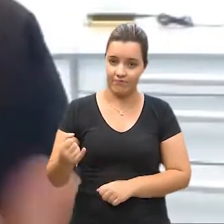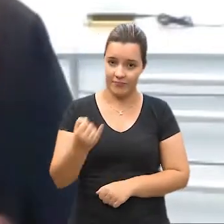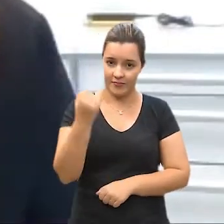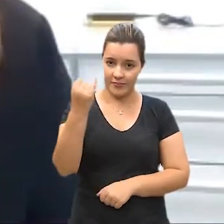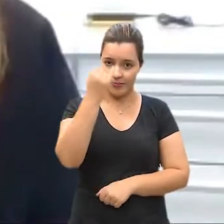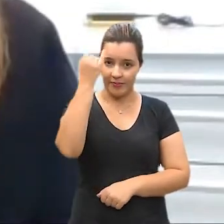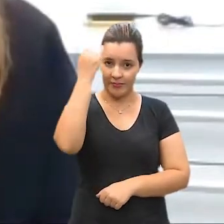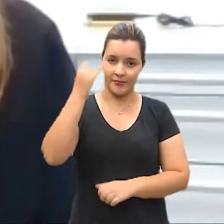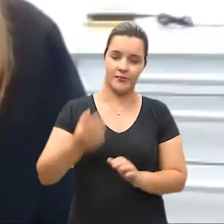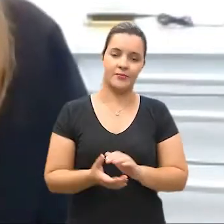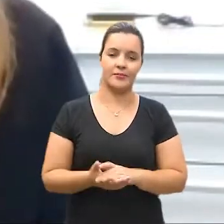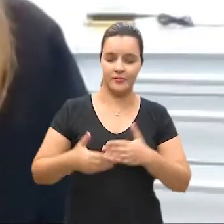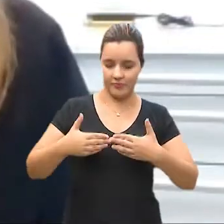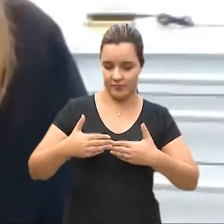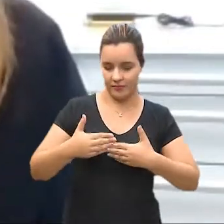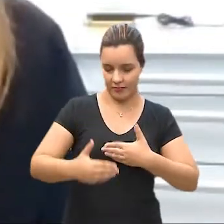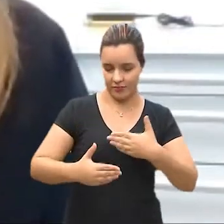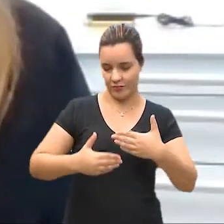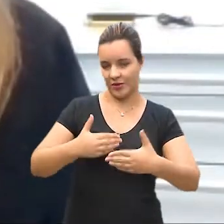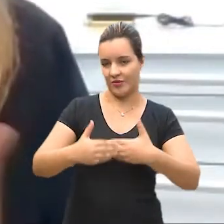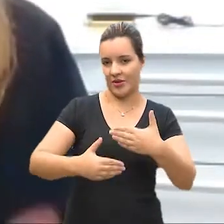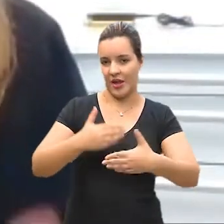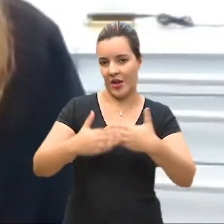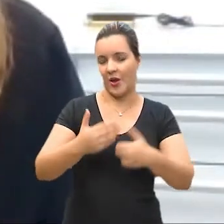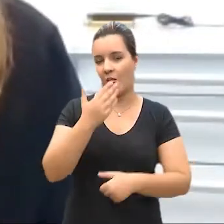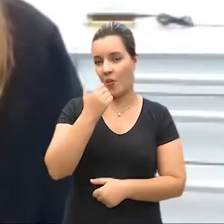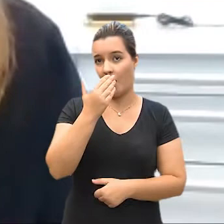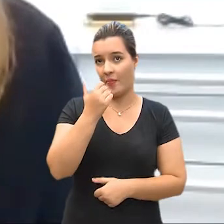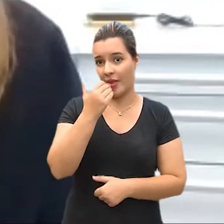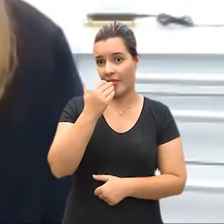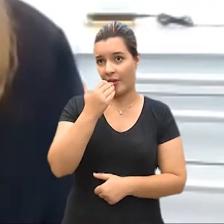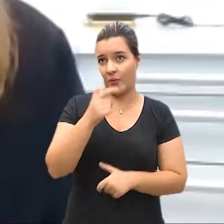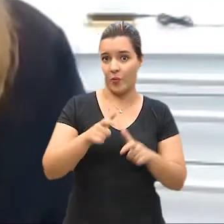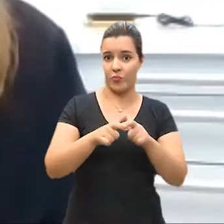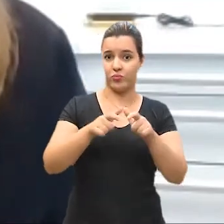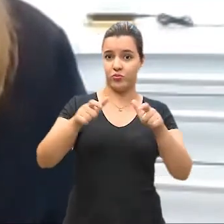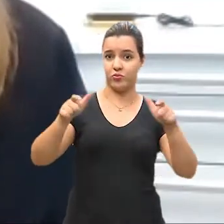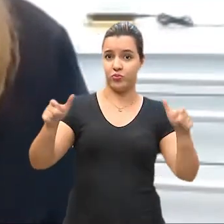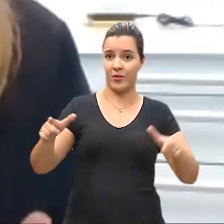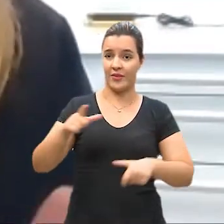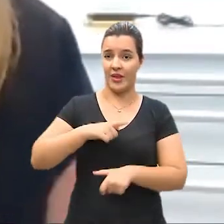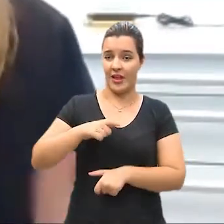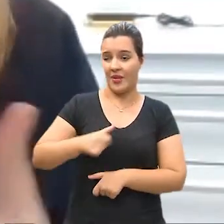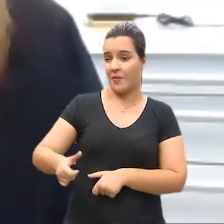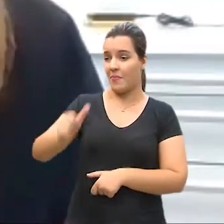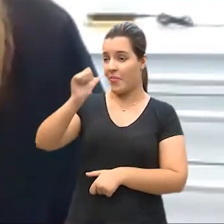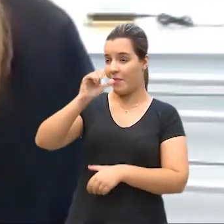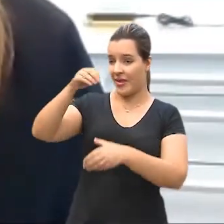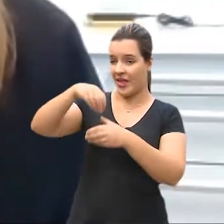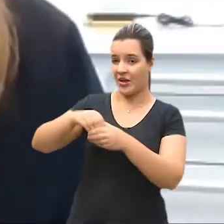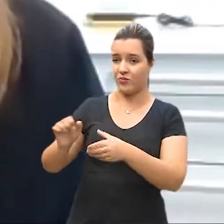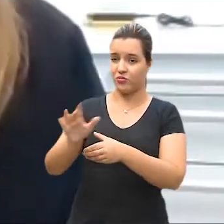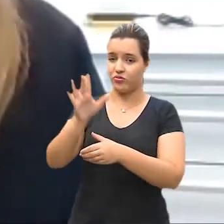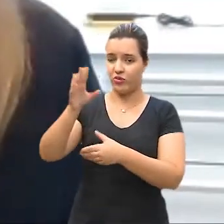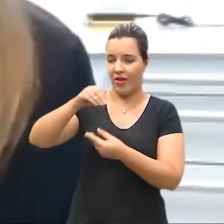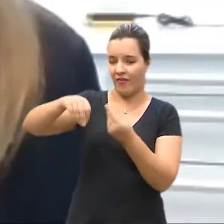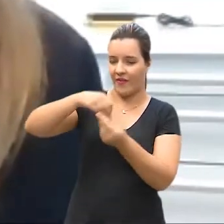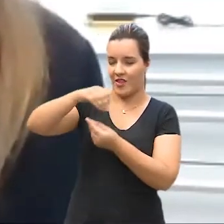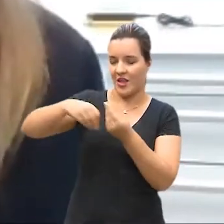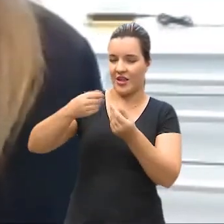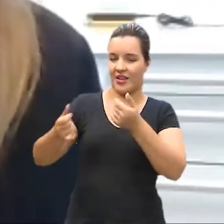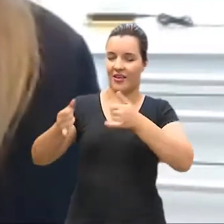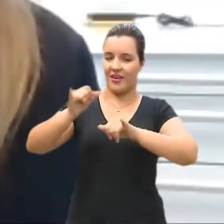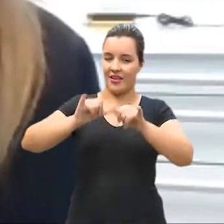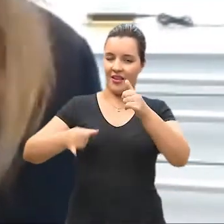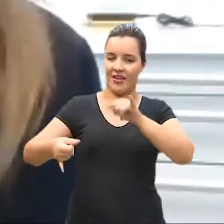Com o avanço, né, dos alimentos, a gente tem muita bebida gaseificada, carbonatada,